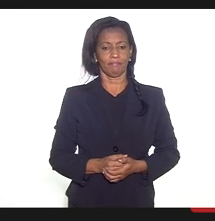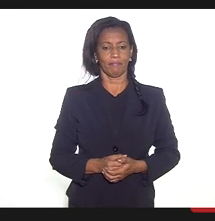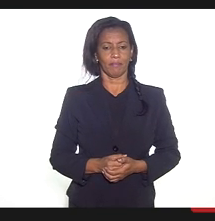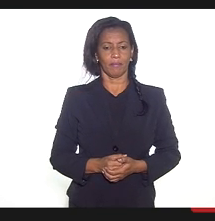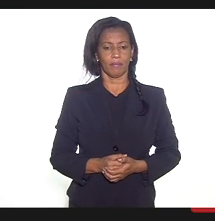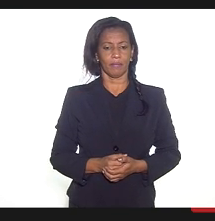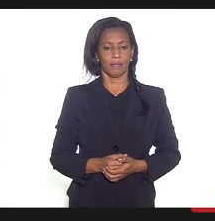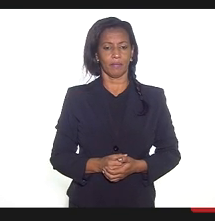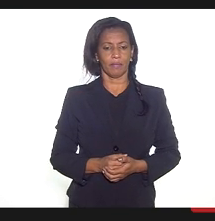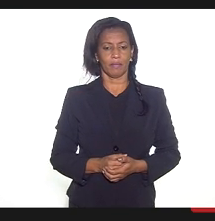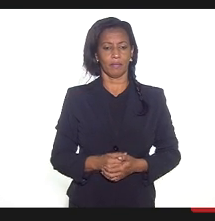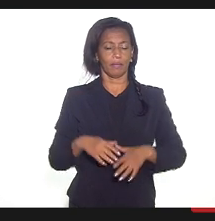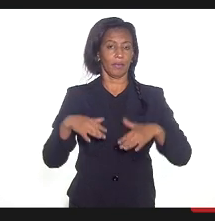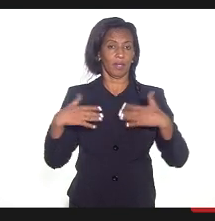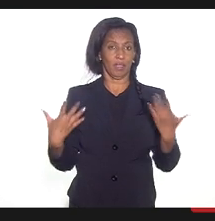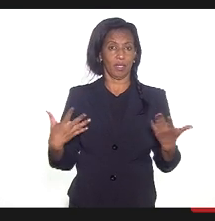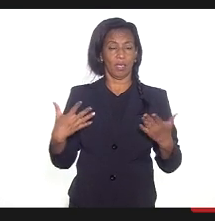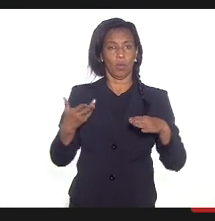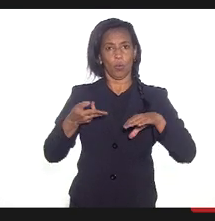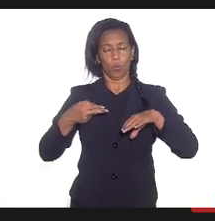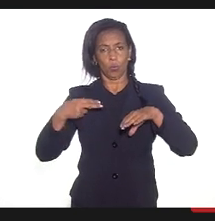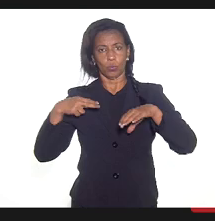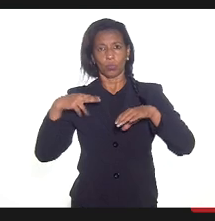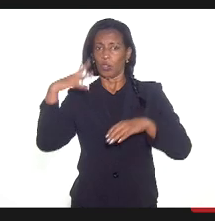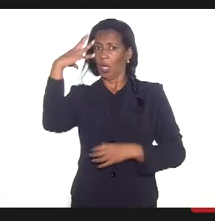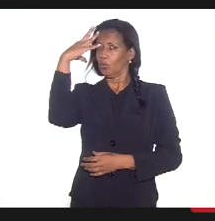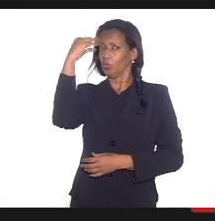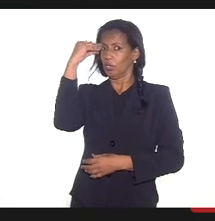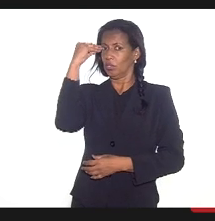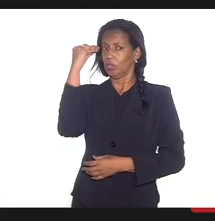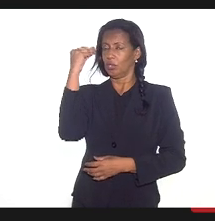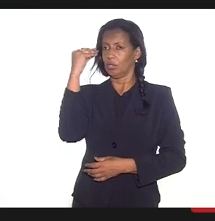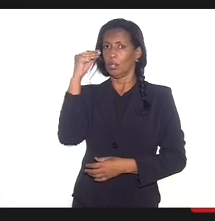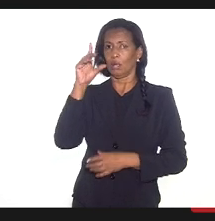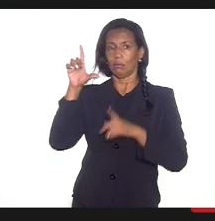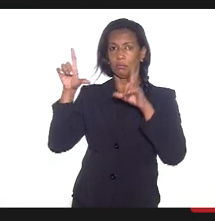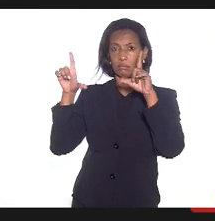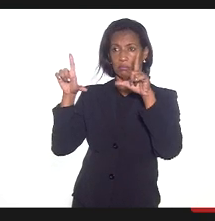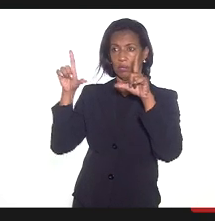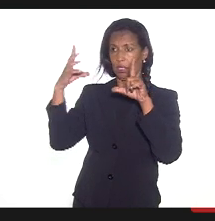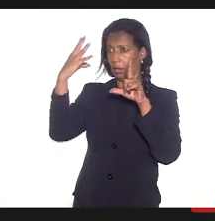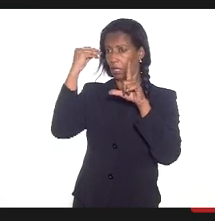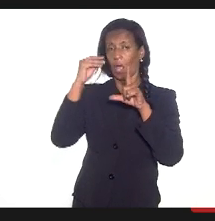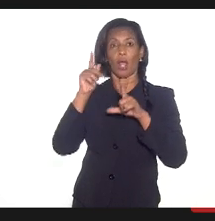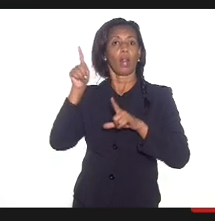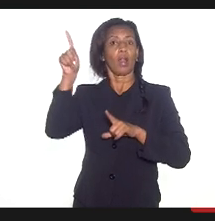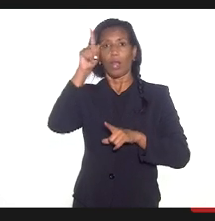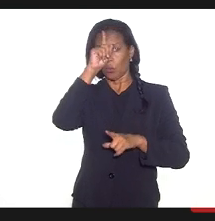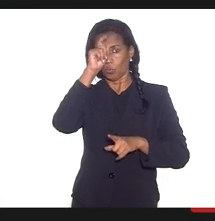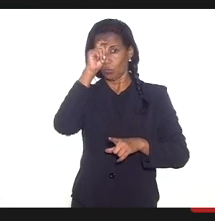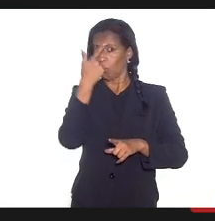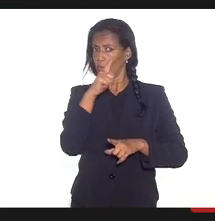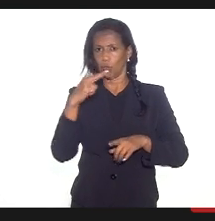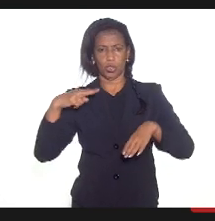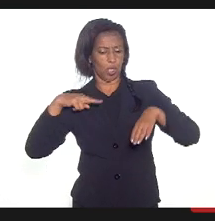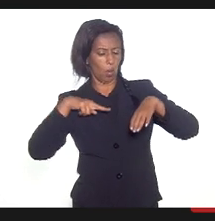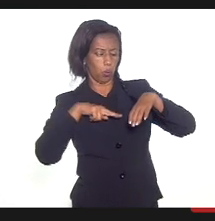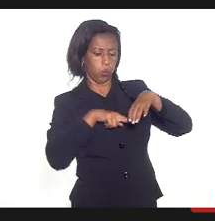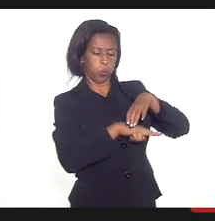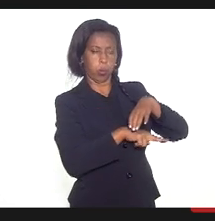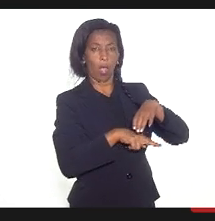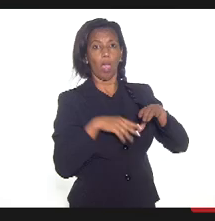Lá eu fiz uma tomografia, um raio-x. No hospital não tinha tomógrafo, eu fui transferida para